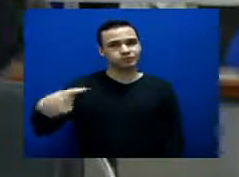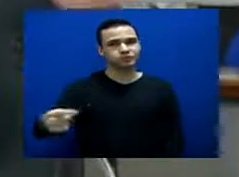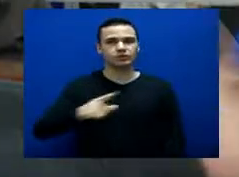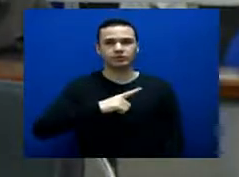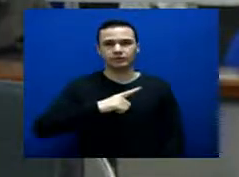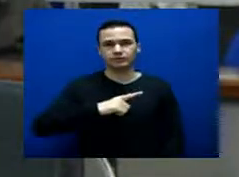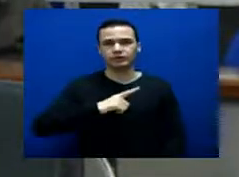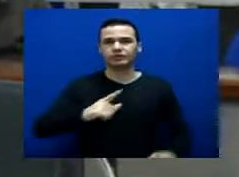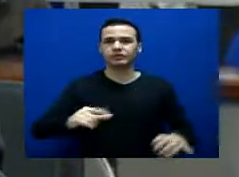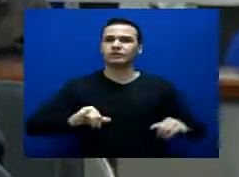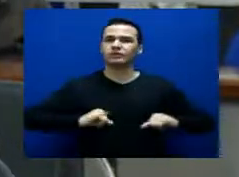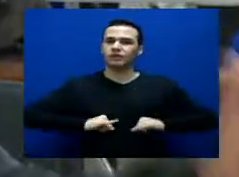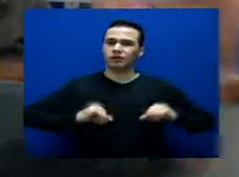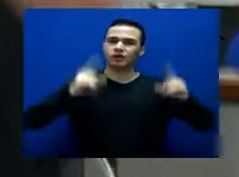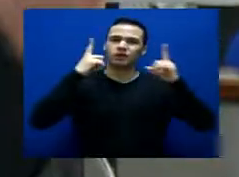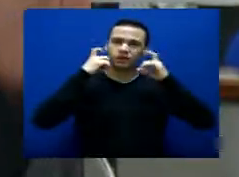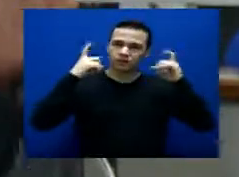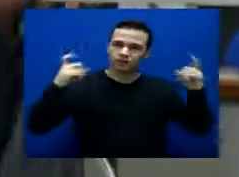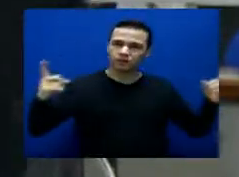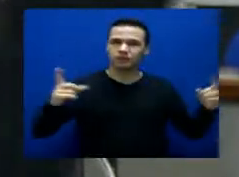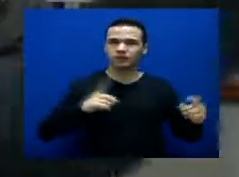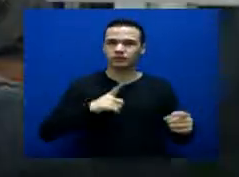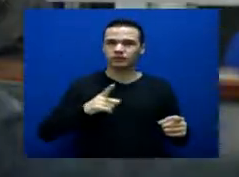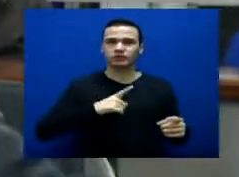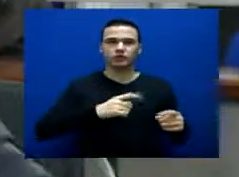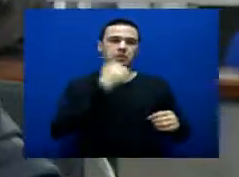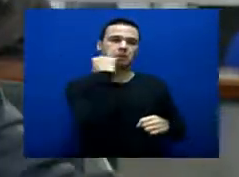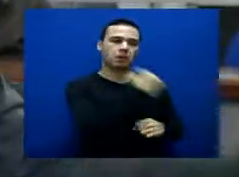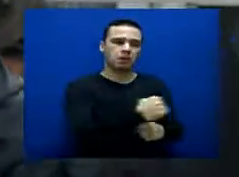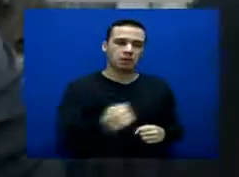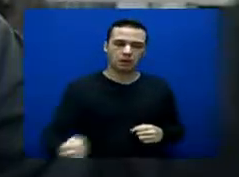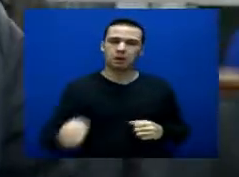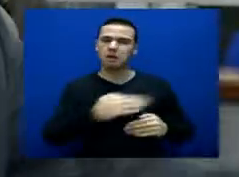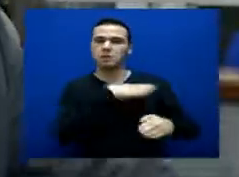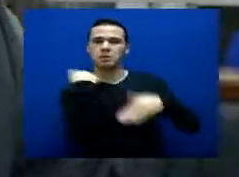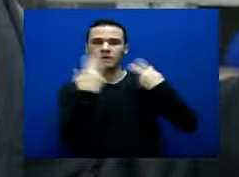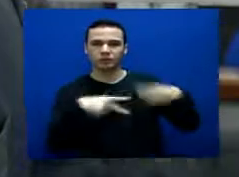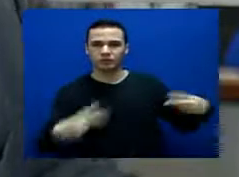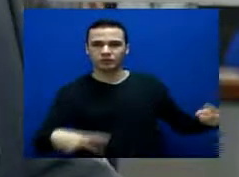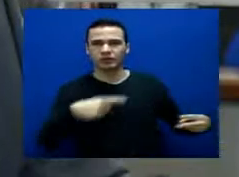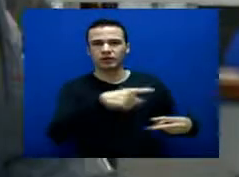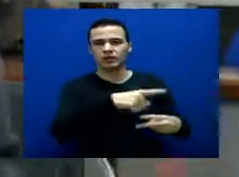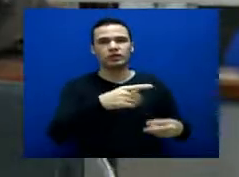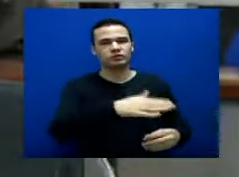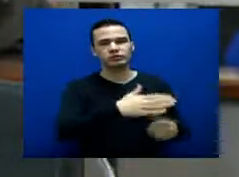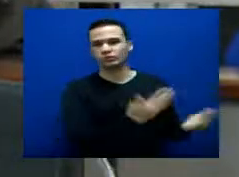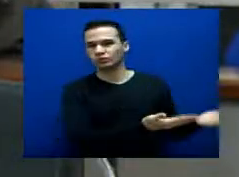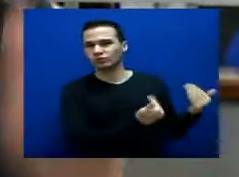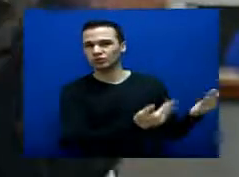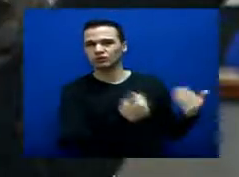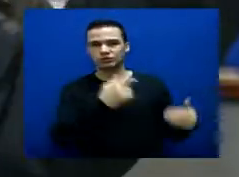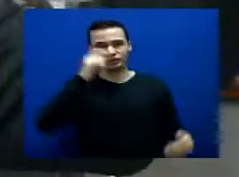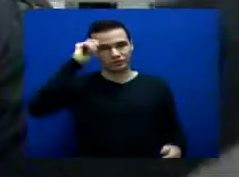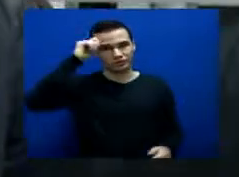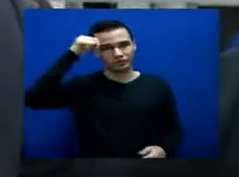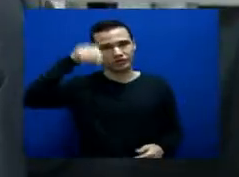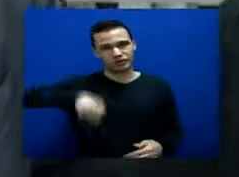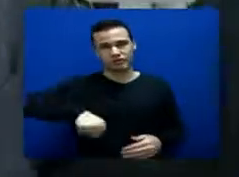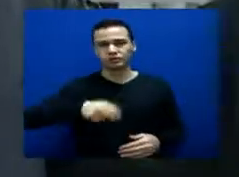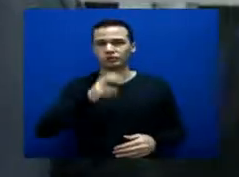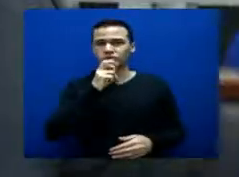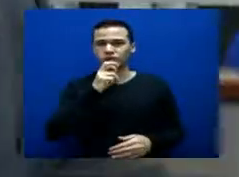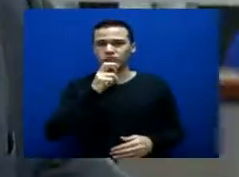com a violência, convive com o genocídio da juventude negra no nosso país, aqui na nossa